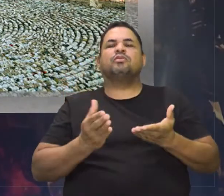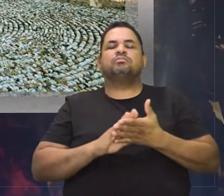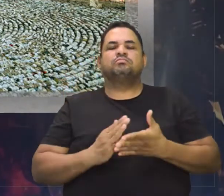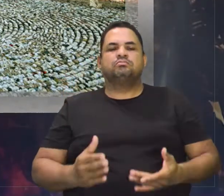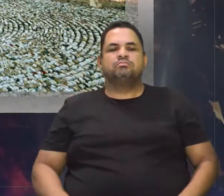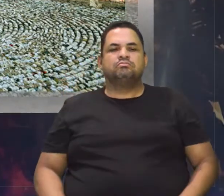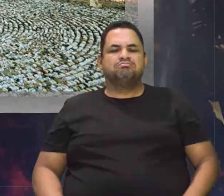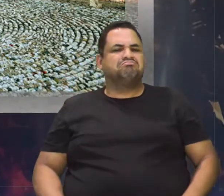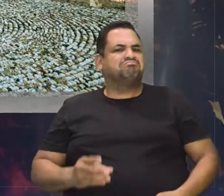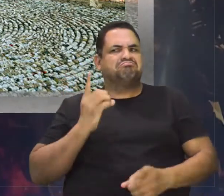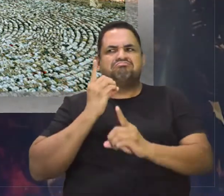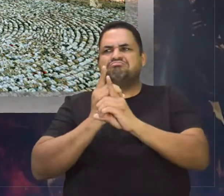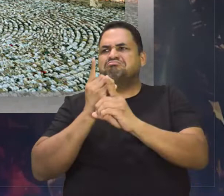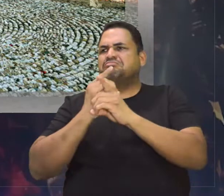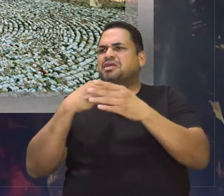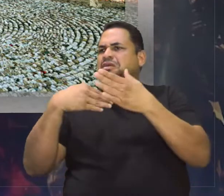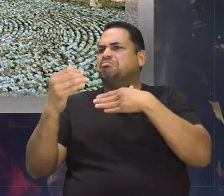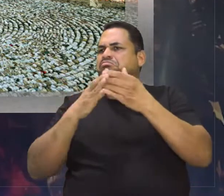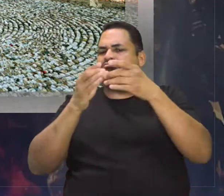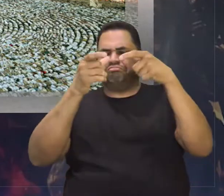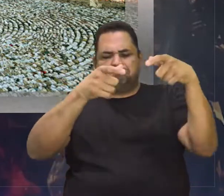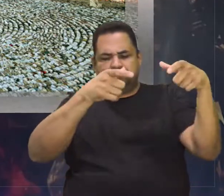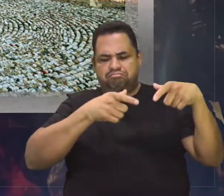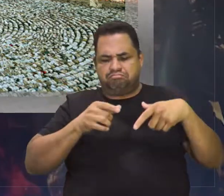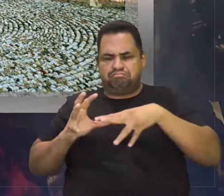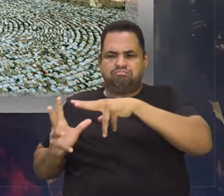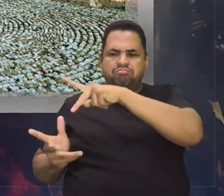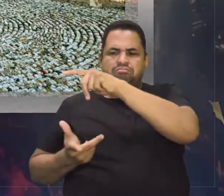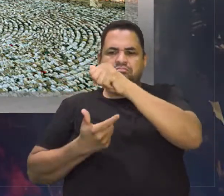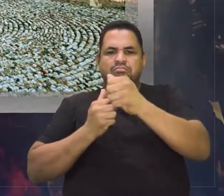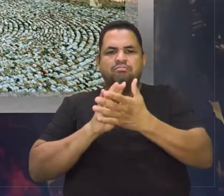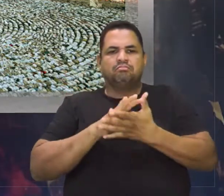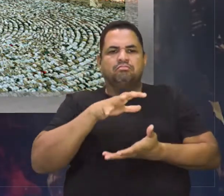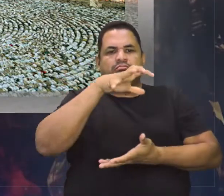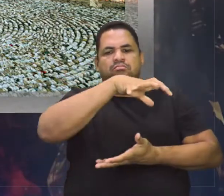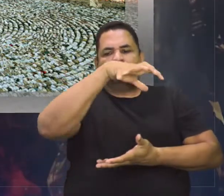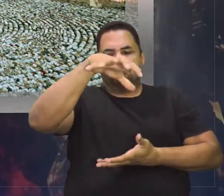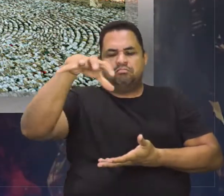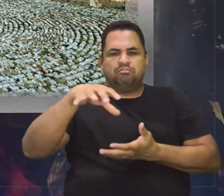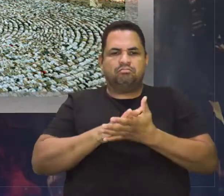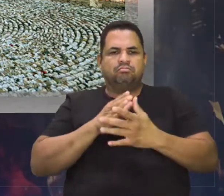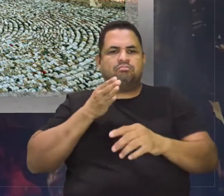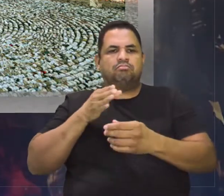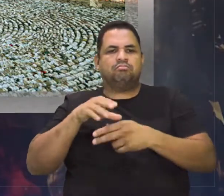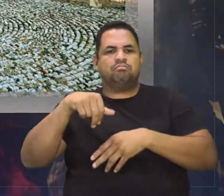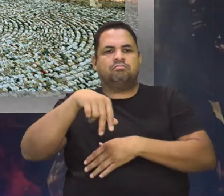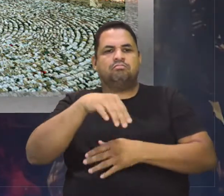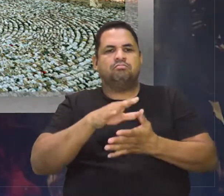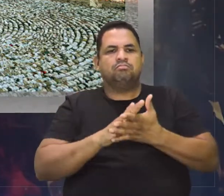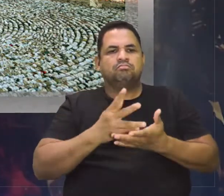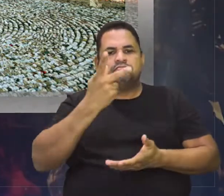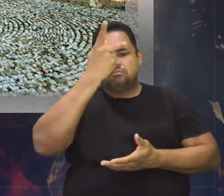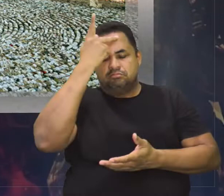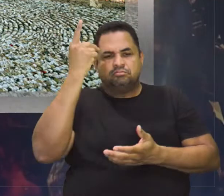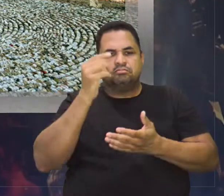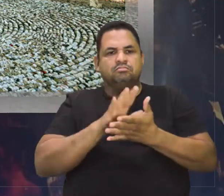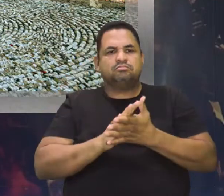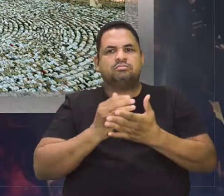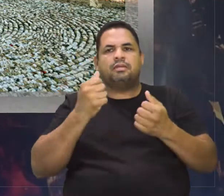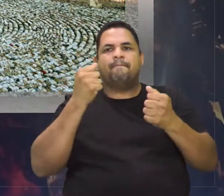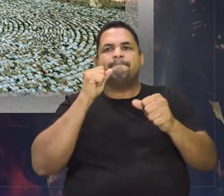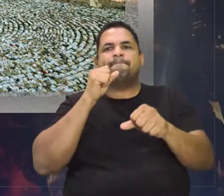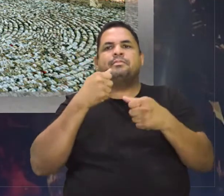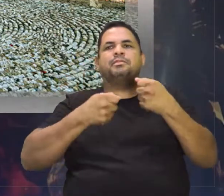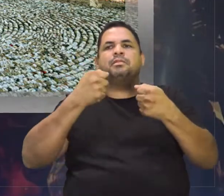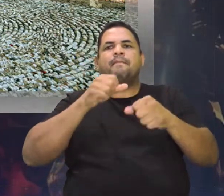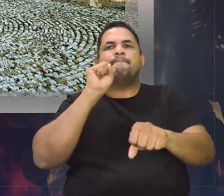mundo. Muitas vezes vocês andarem nas grandes cidades, vocês vão ver pessoas que estão dirigindo, do nada elas